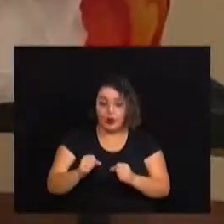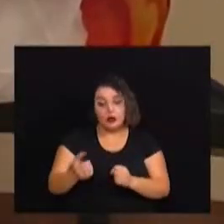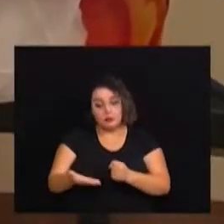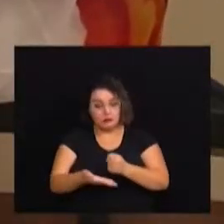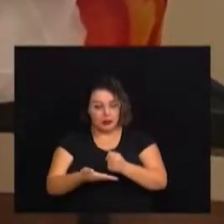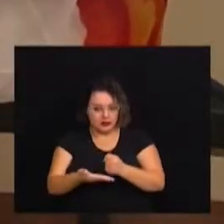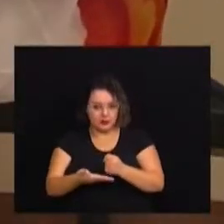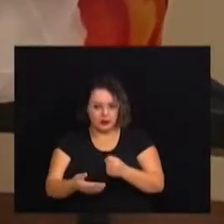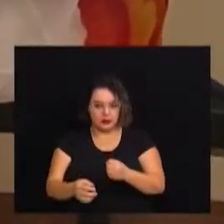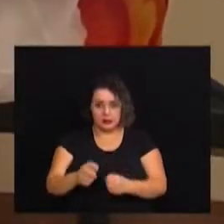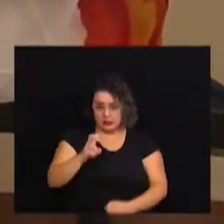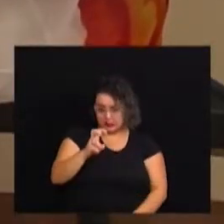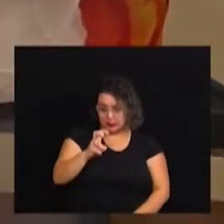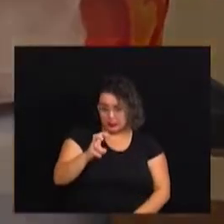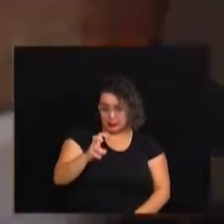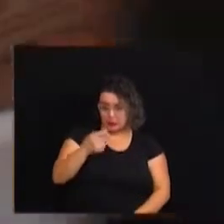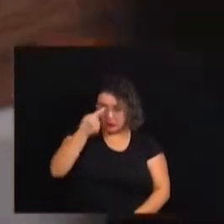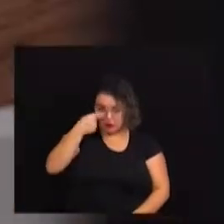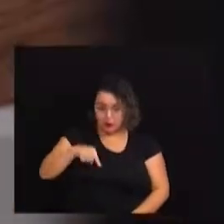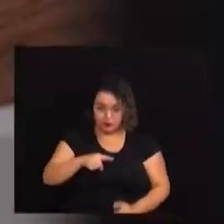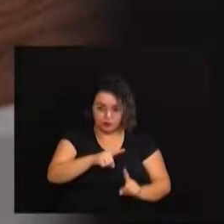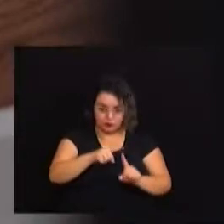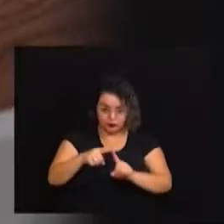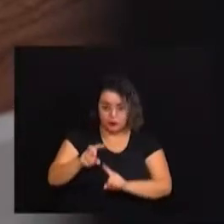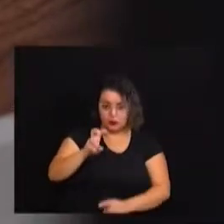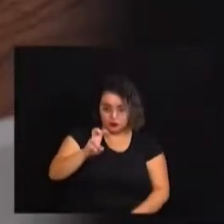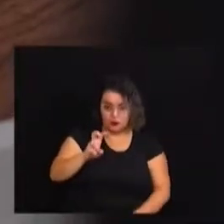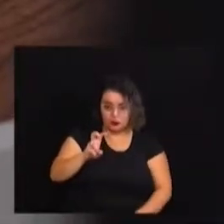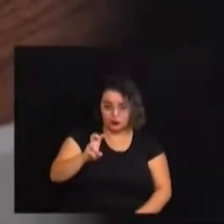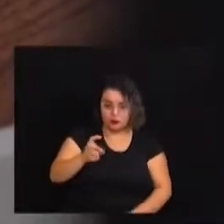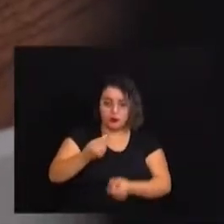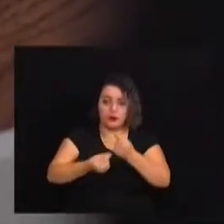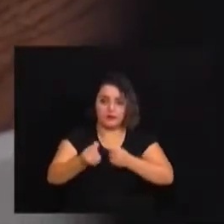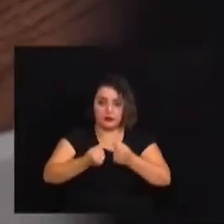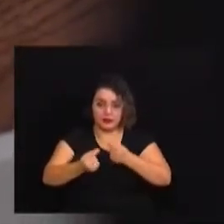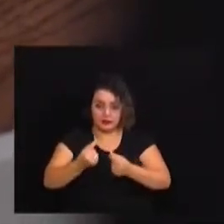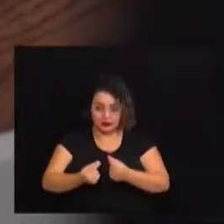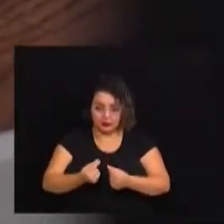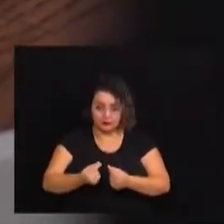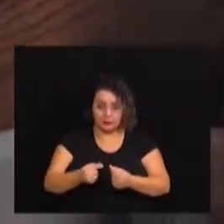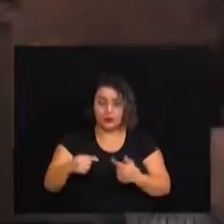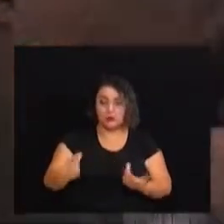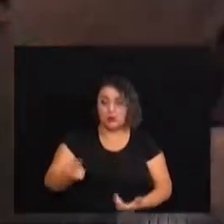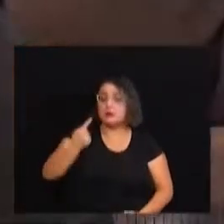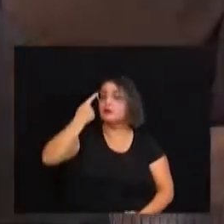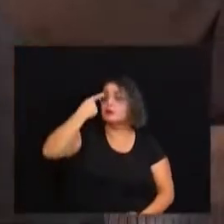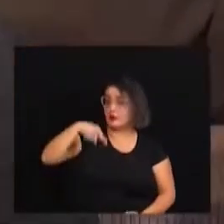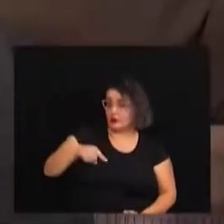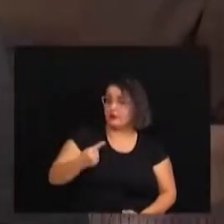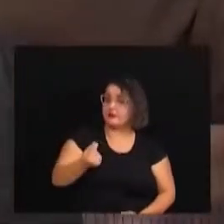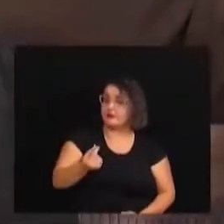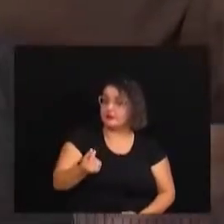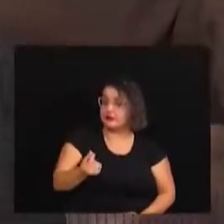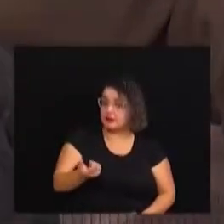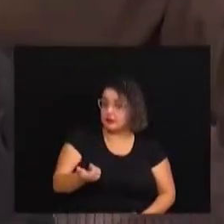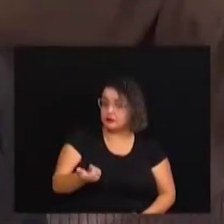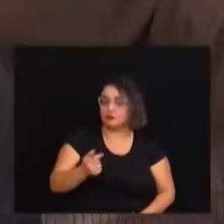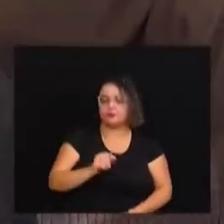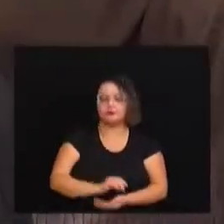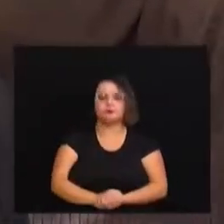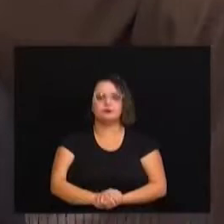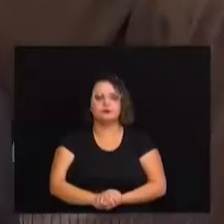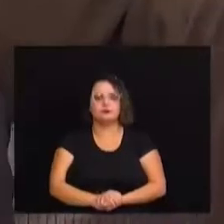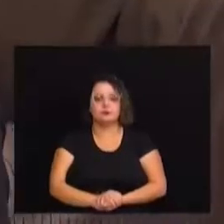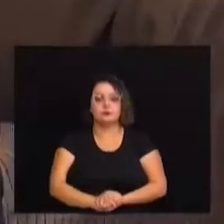possui basicamente cinco tipos de perfis financeiros. E esses perfis,